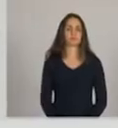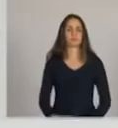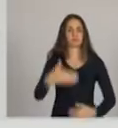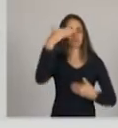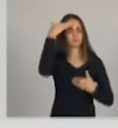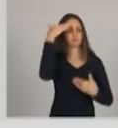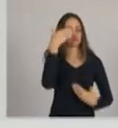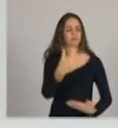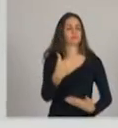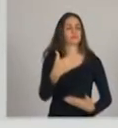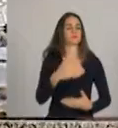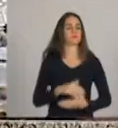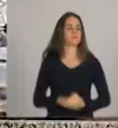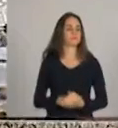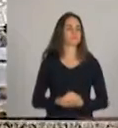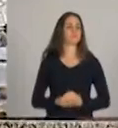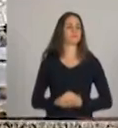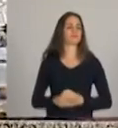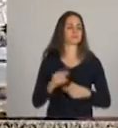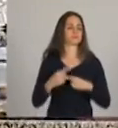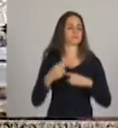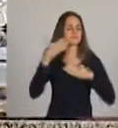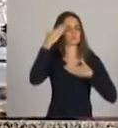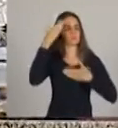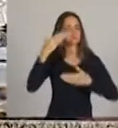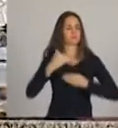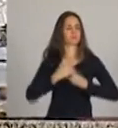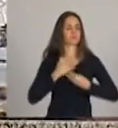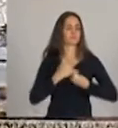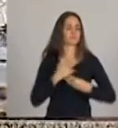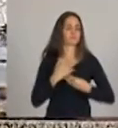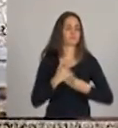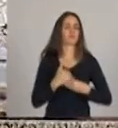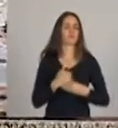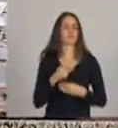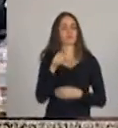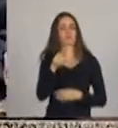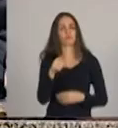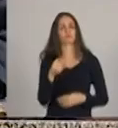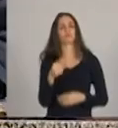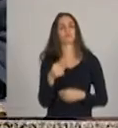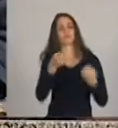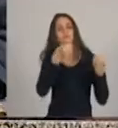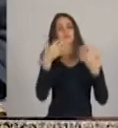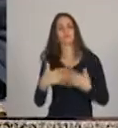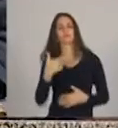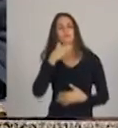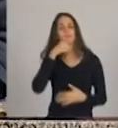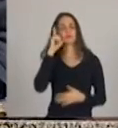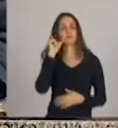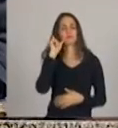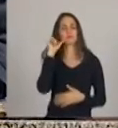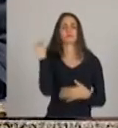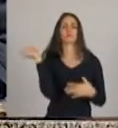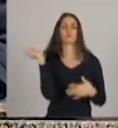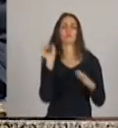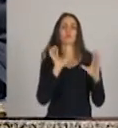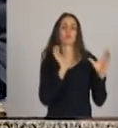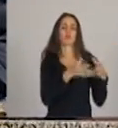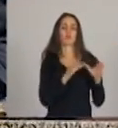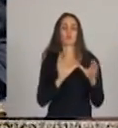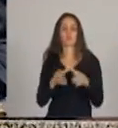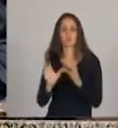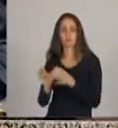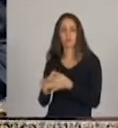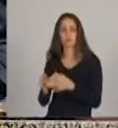Obrigado, deputado Gandini, pela orientação que Vossa Excelência relatou ontem em todas as comissões